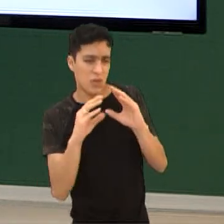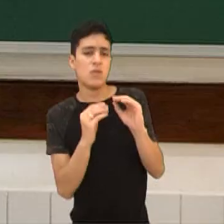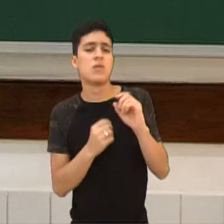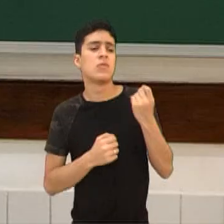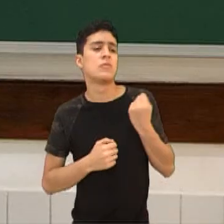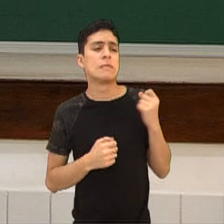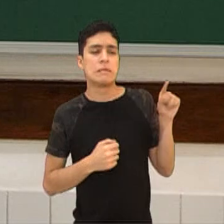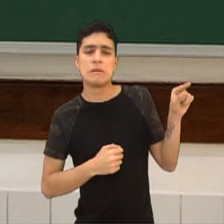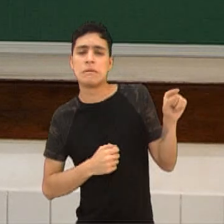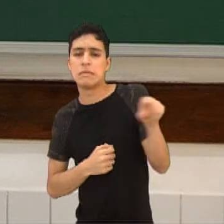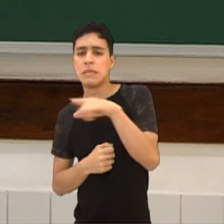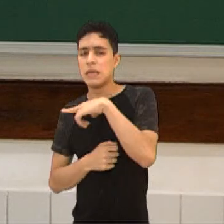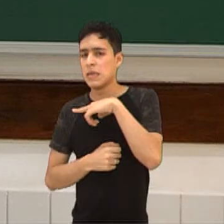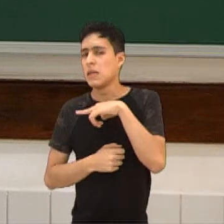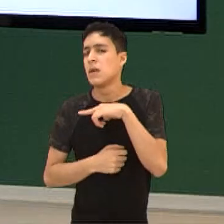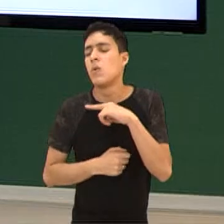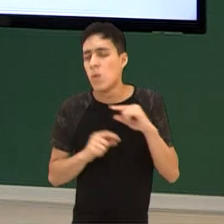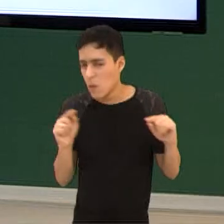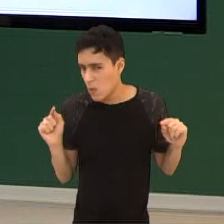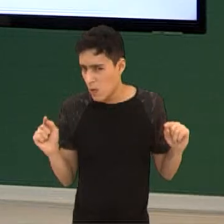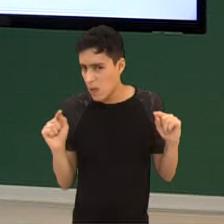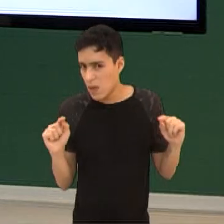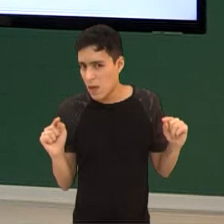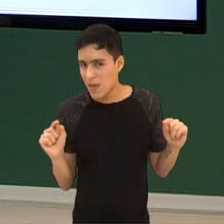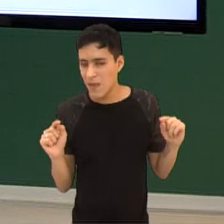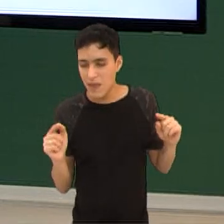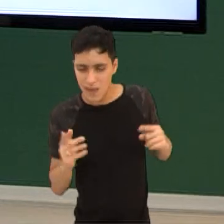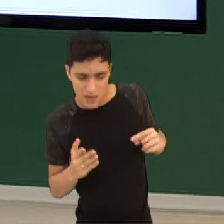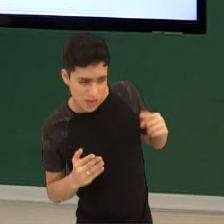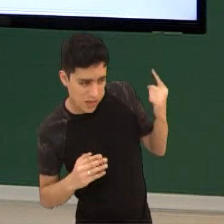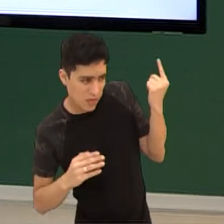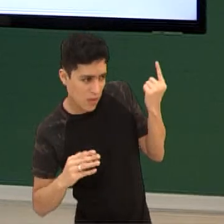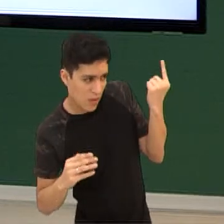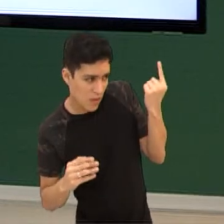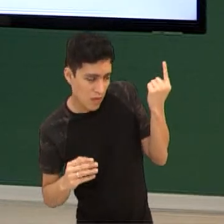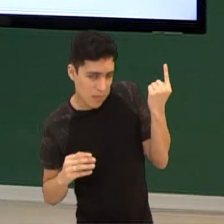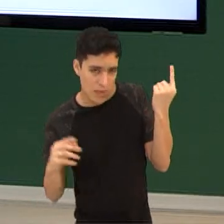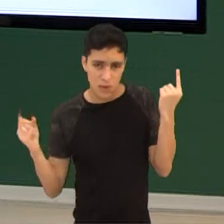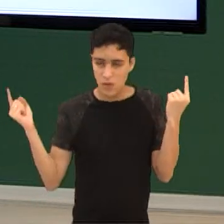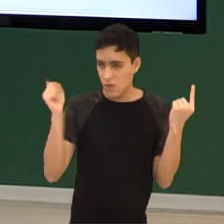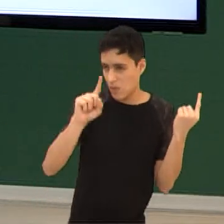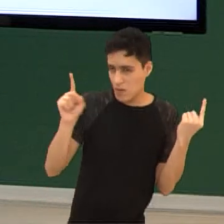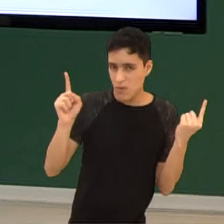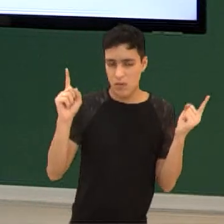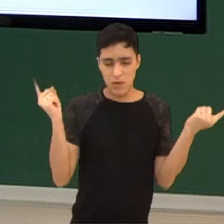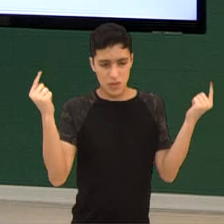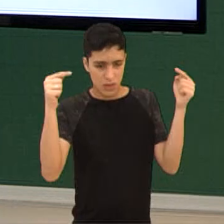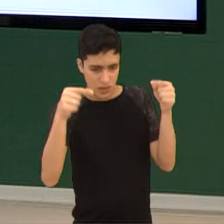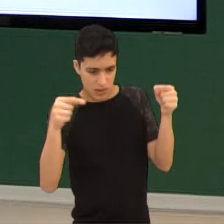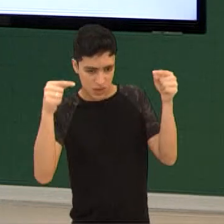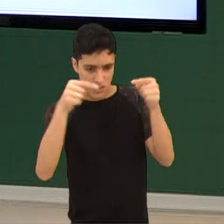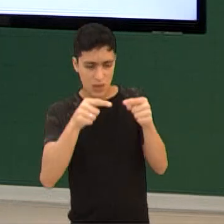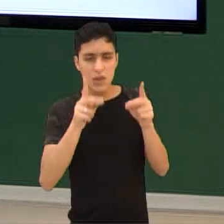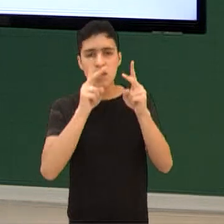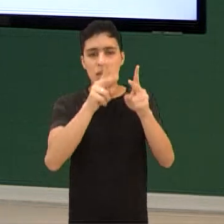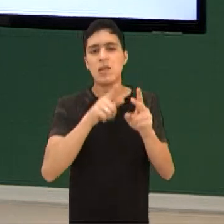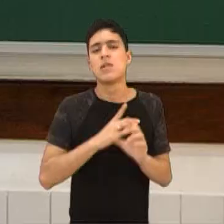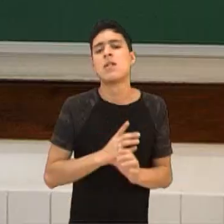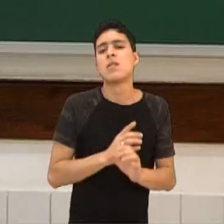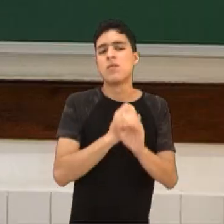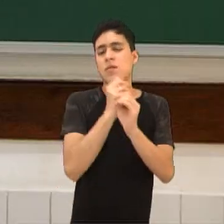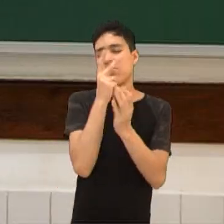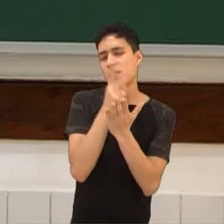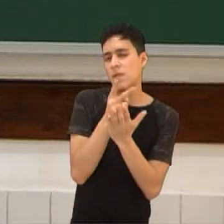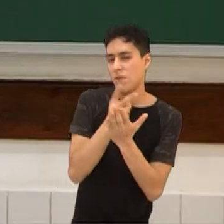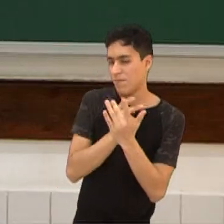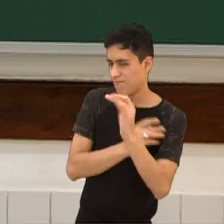a mesma, né, se eu combinar o último com o primeiro, penúltimo com o segundo, tem a mesma soma.